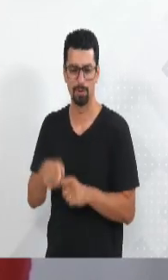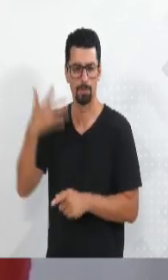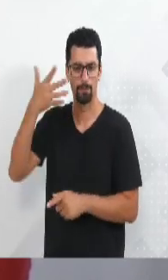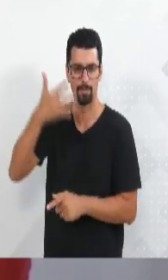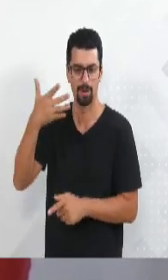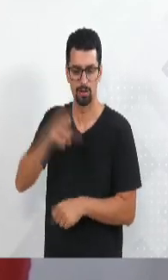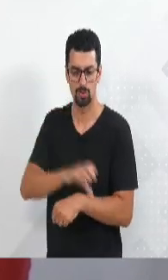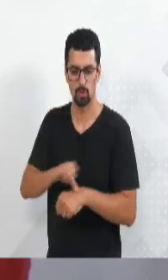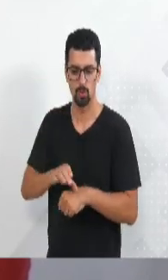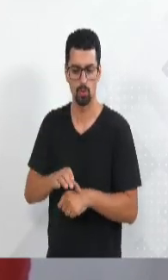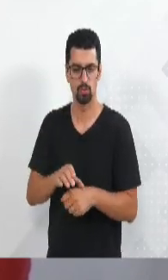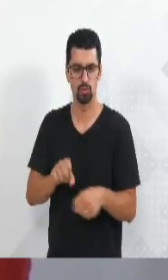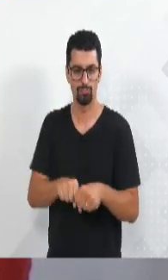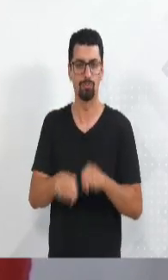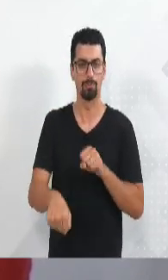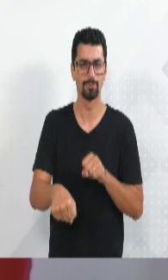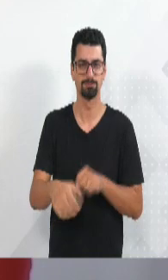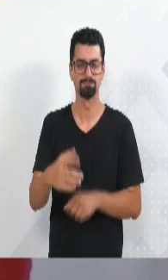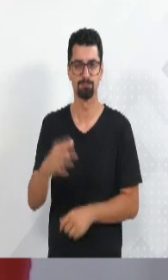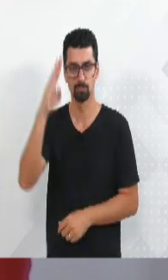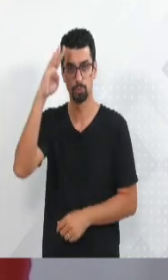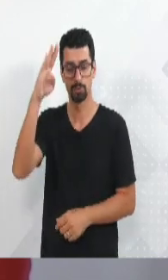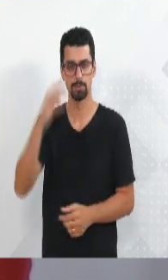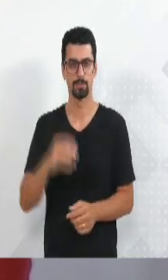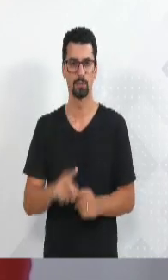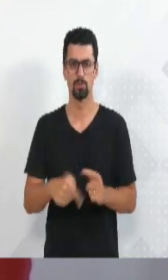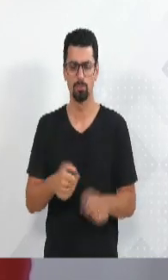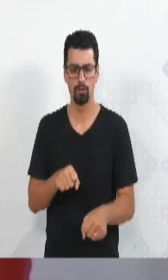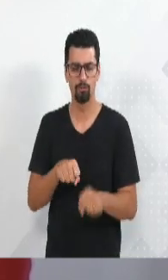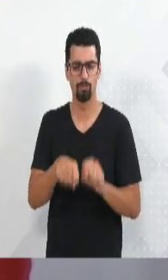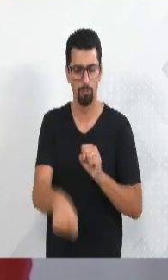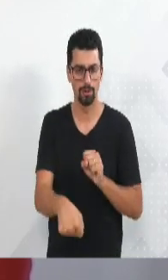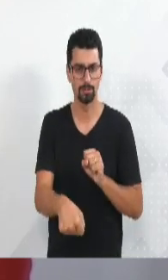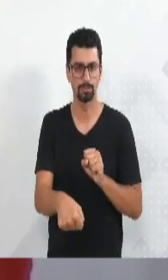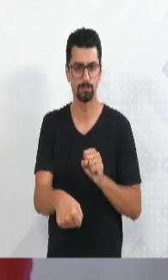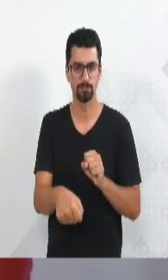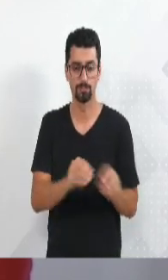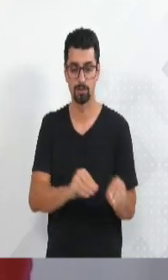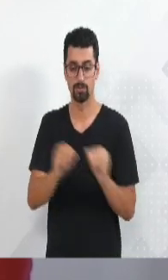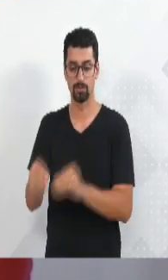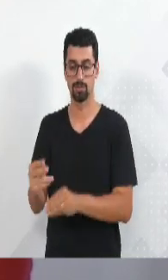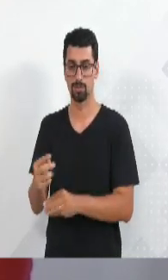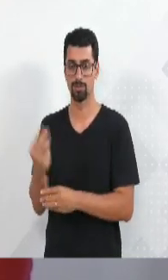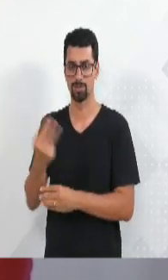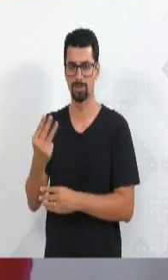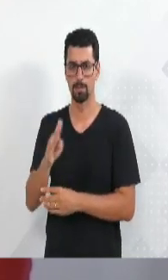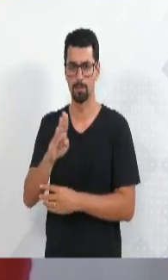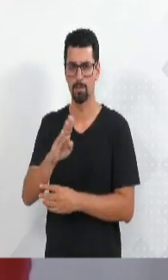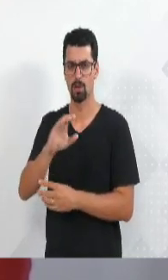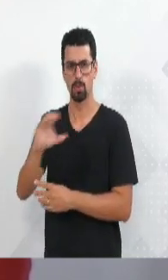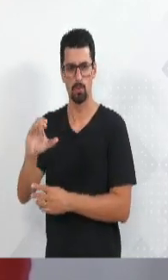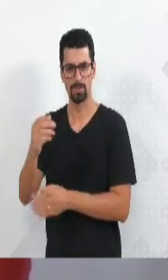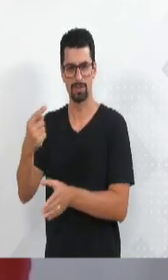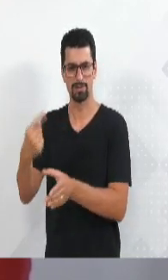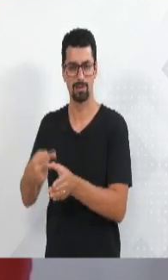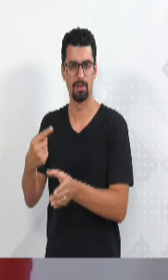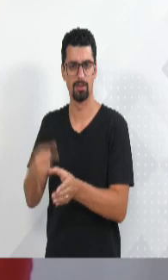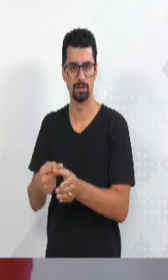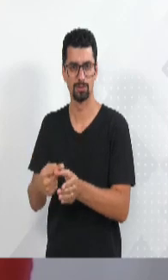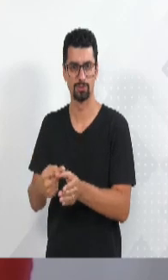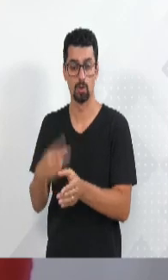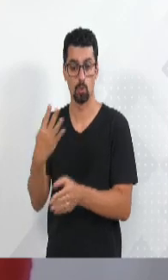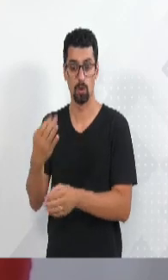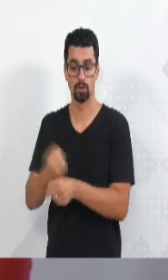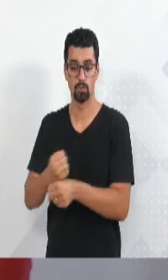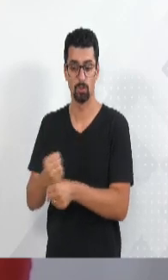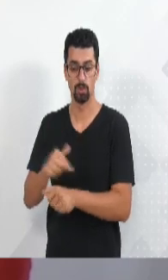informação de soldados depois informado foi transferido para terceira região da polícia situada na cidade de Balneário Camboriú onde permaneceu por